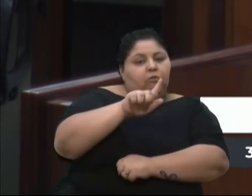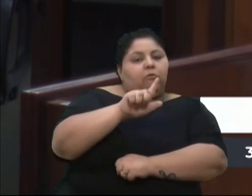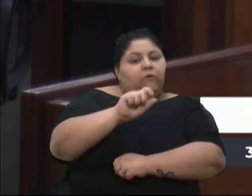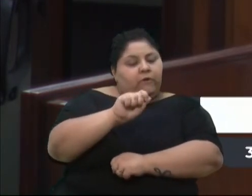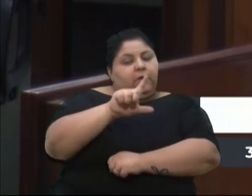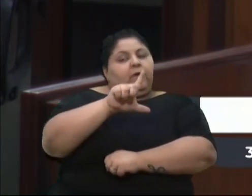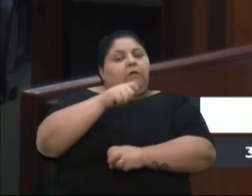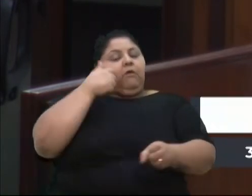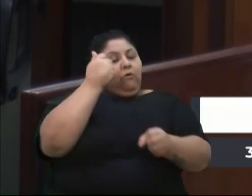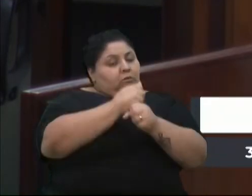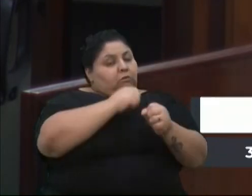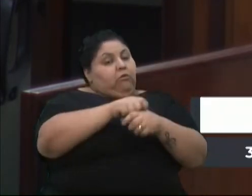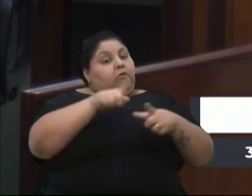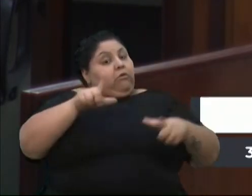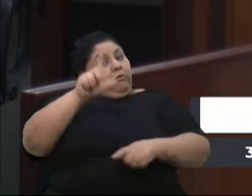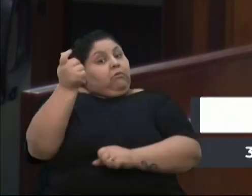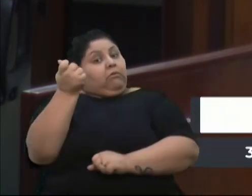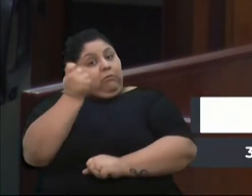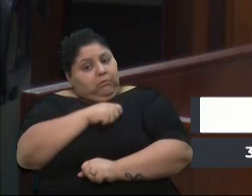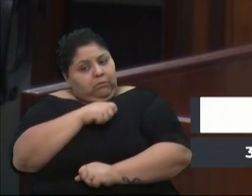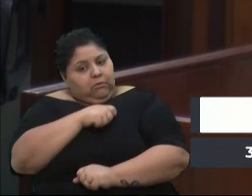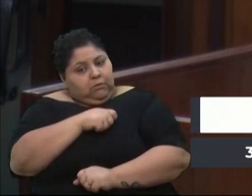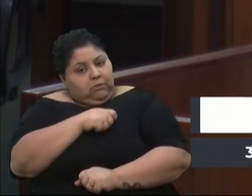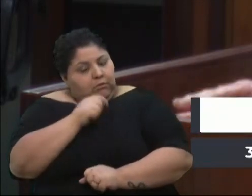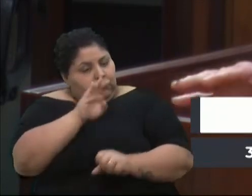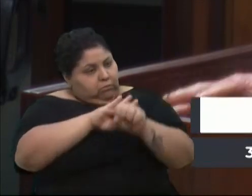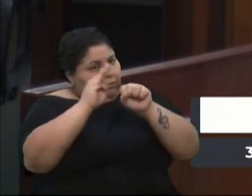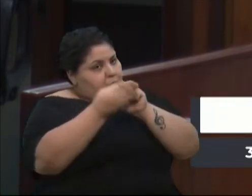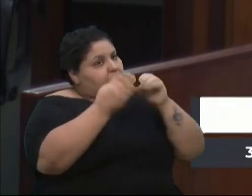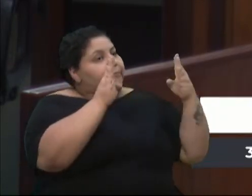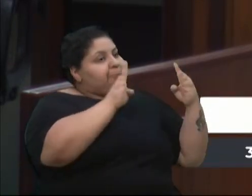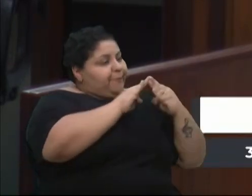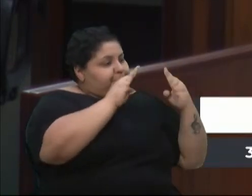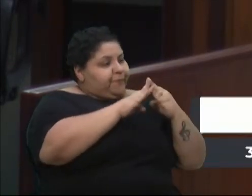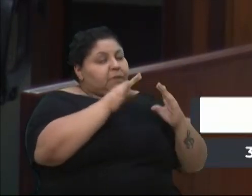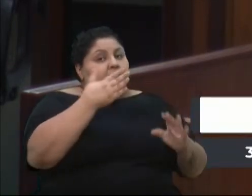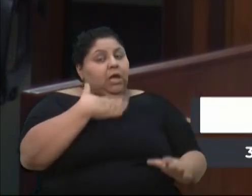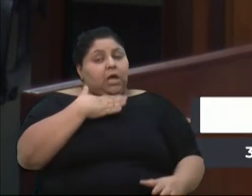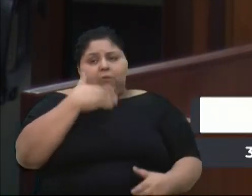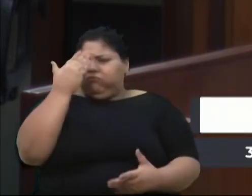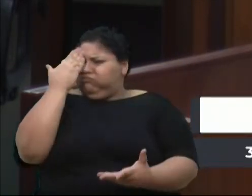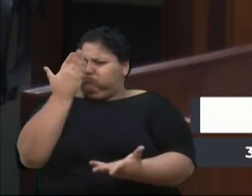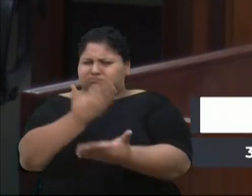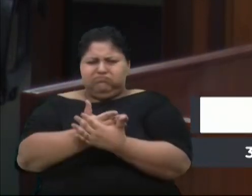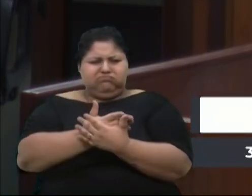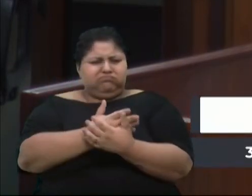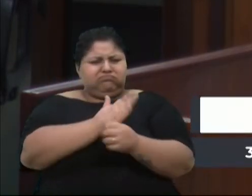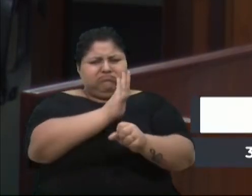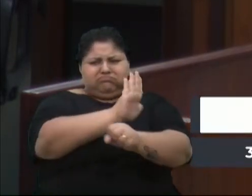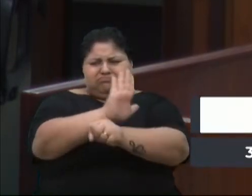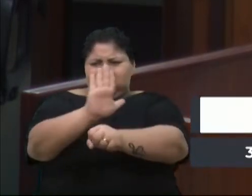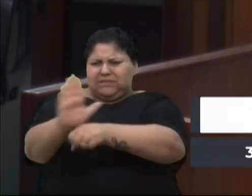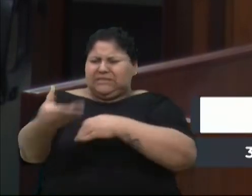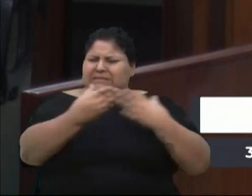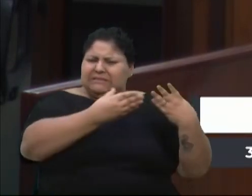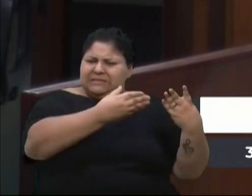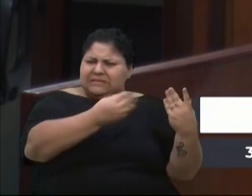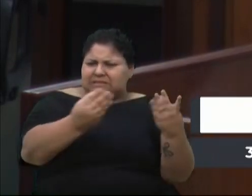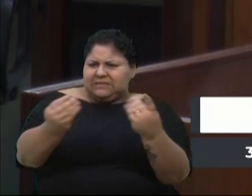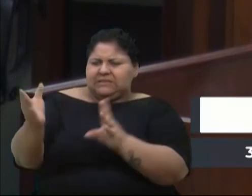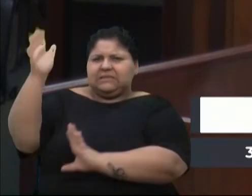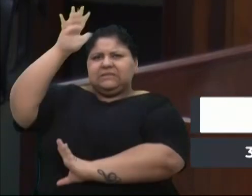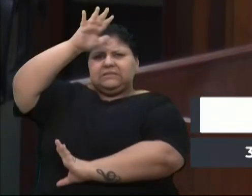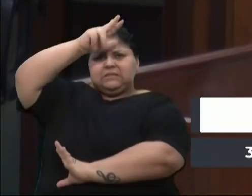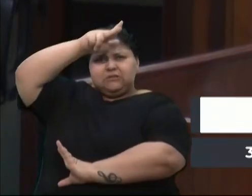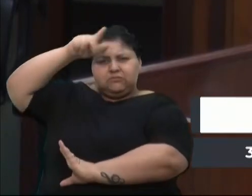bairro São Leopoldo. E tenho certeza que vai ajudar muito, prefeito, essa obra quando assim